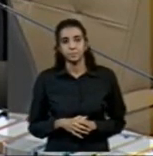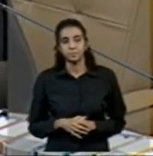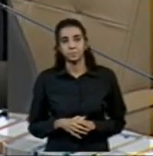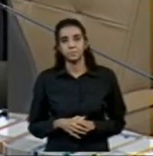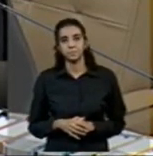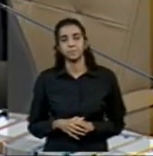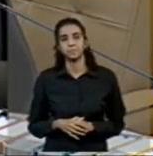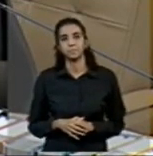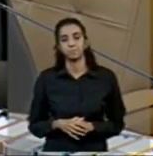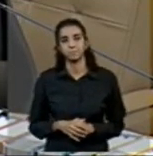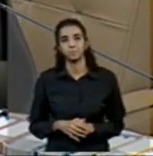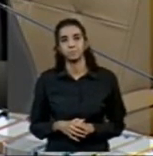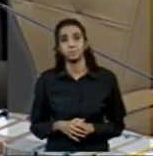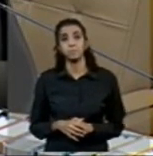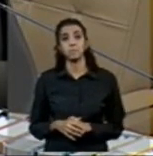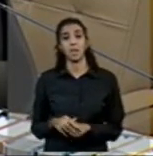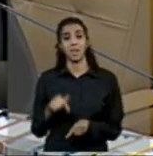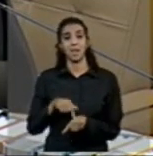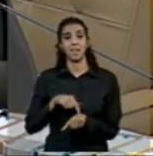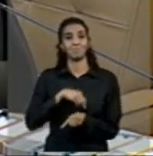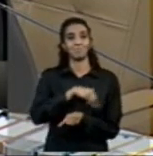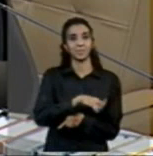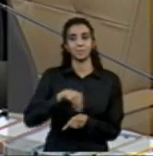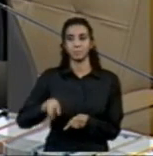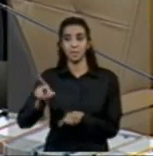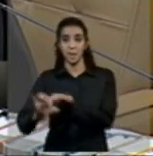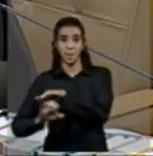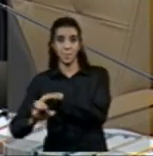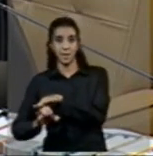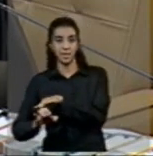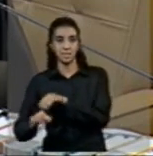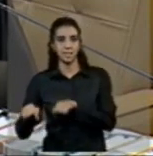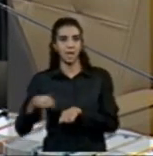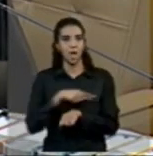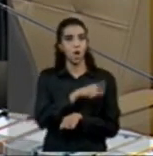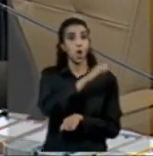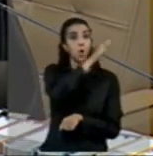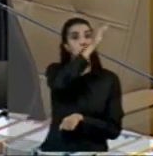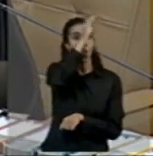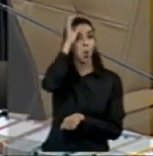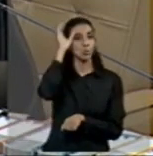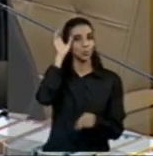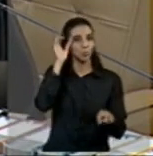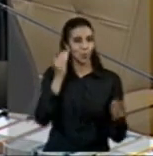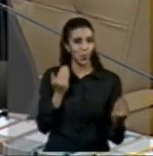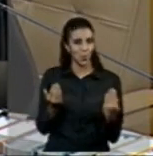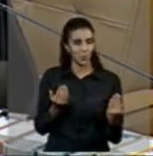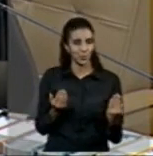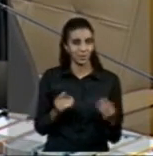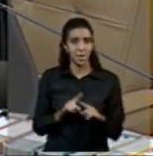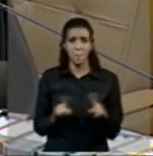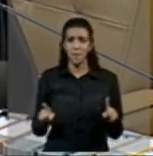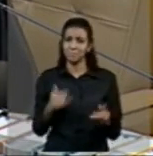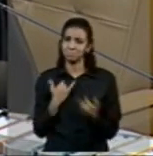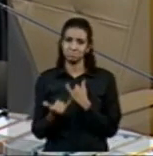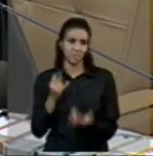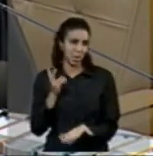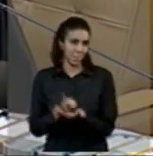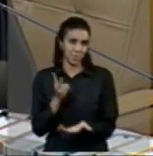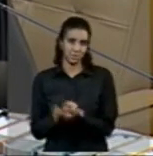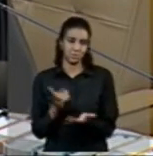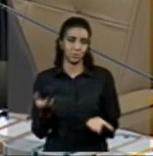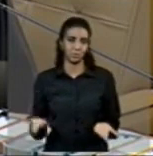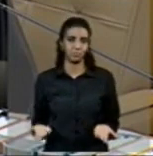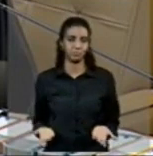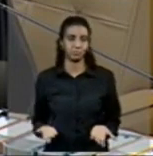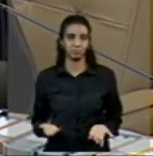em que alguém se coloca entre o empresário e o consumidor. No entanto, são faces do mesmo fenômeno,